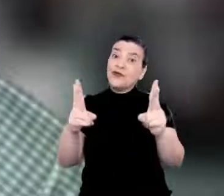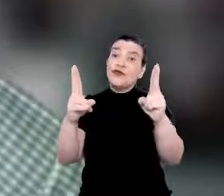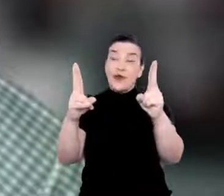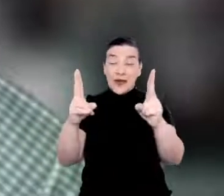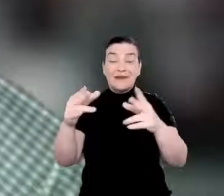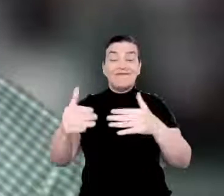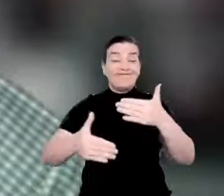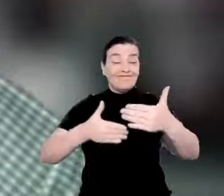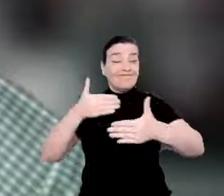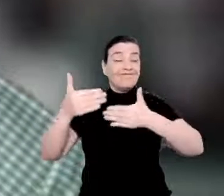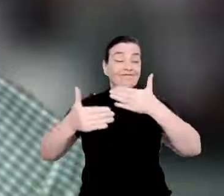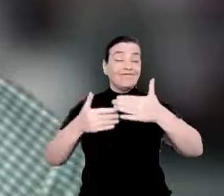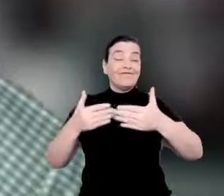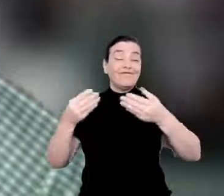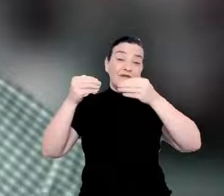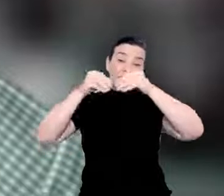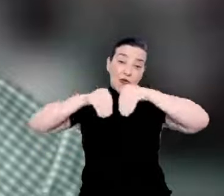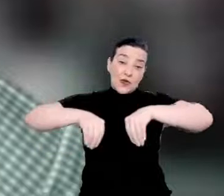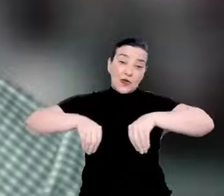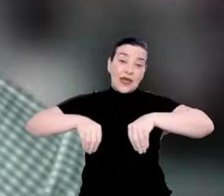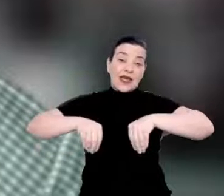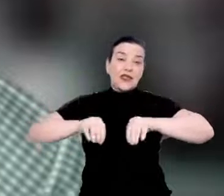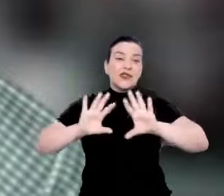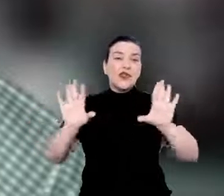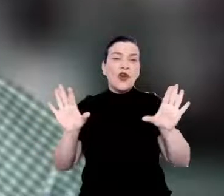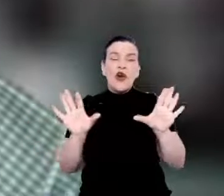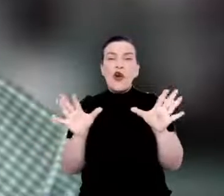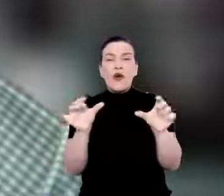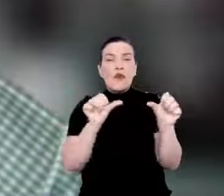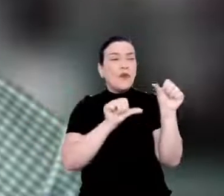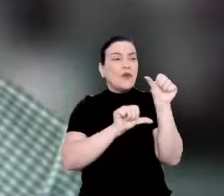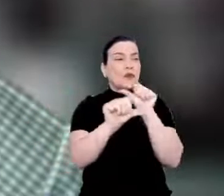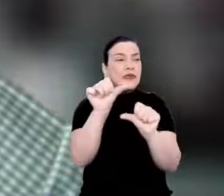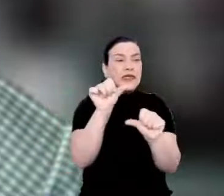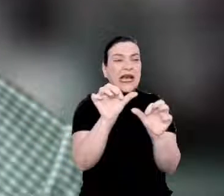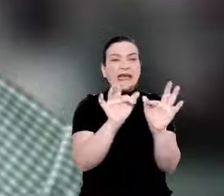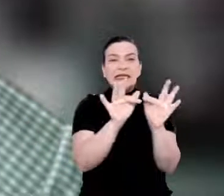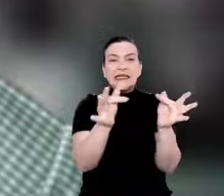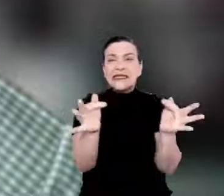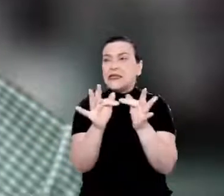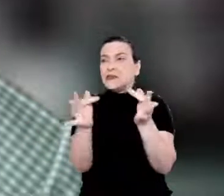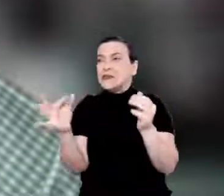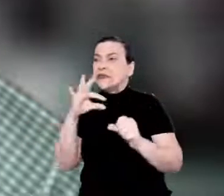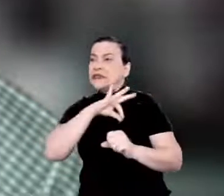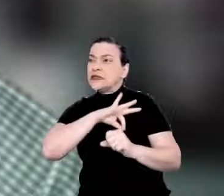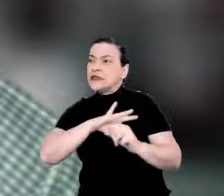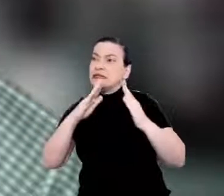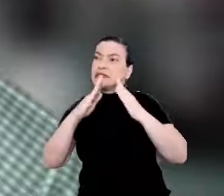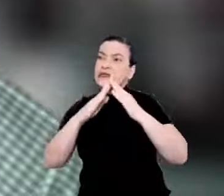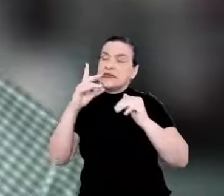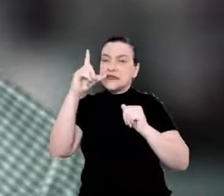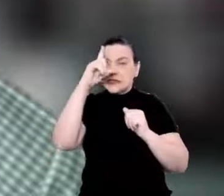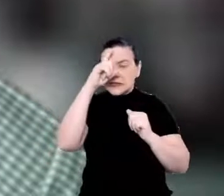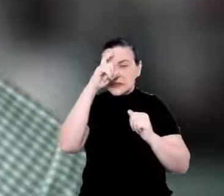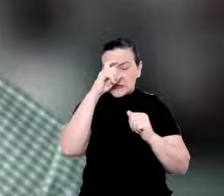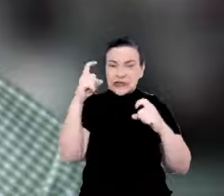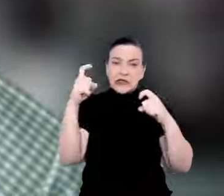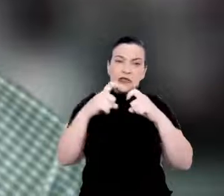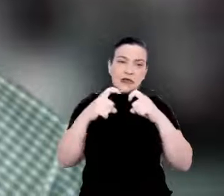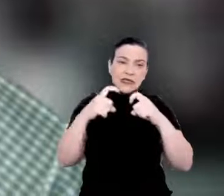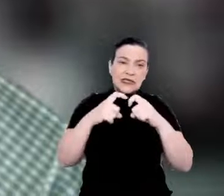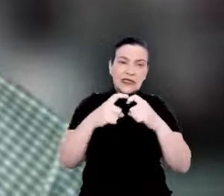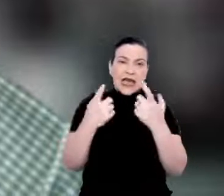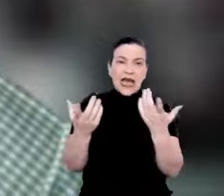muito. Mudar apenas partes do sistema, como modelo de remuneração de hospitais, de médicos, reajuste, contrapartida,